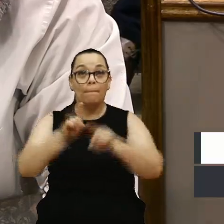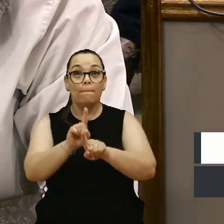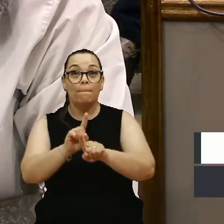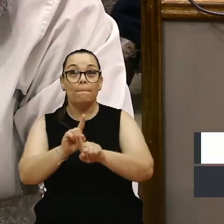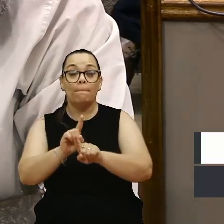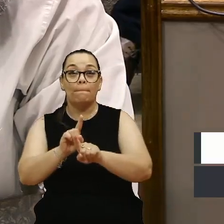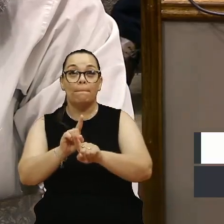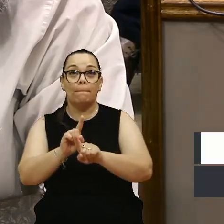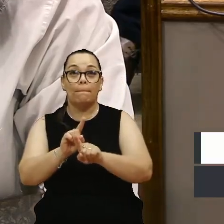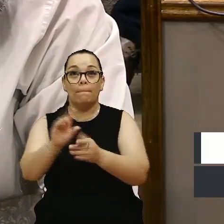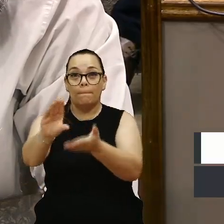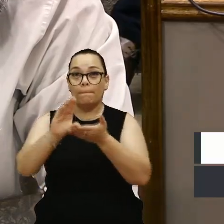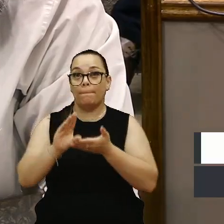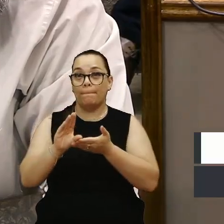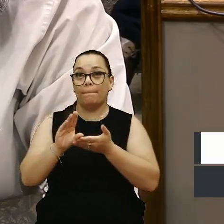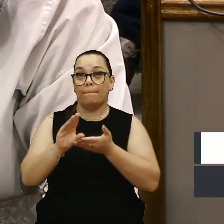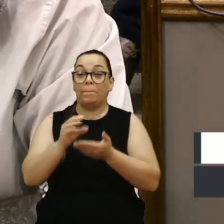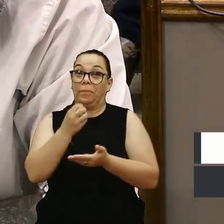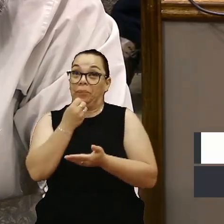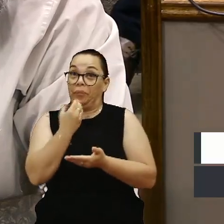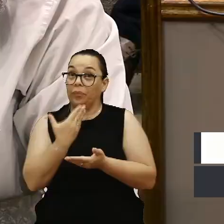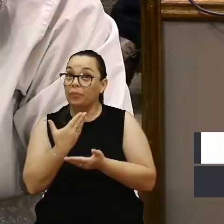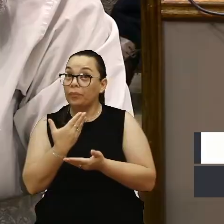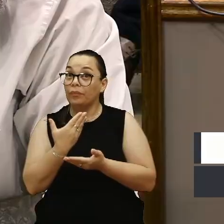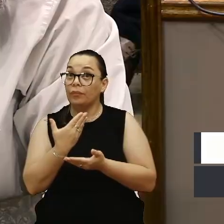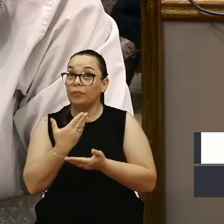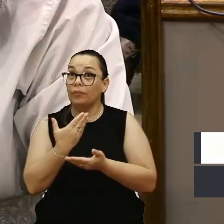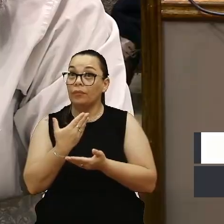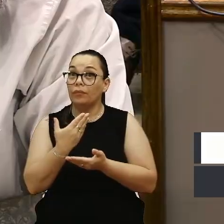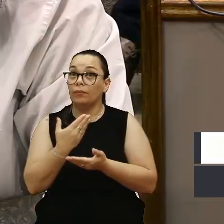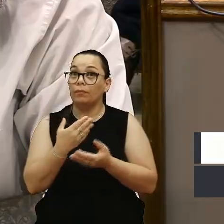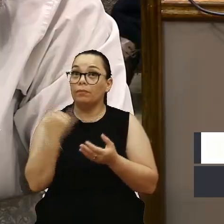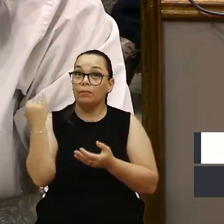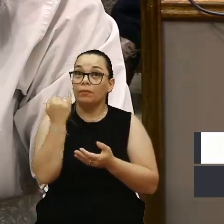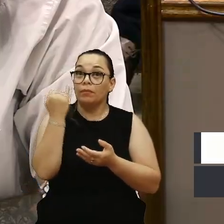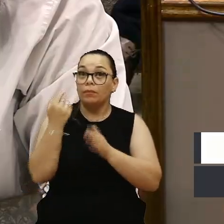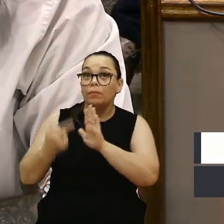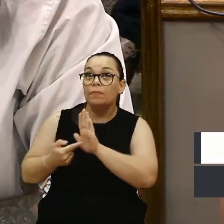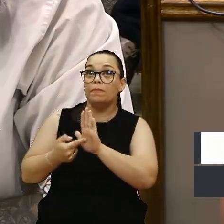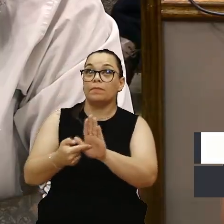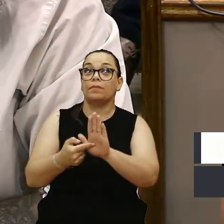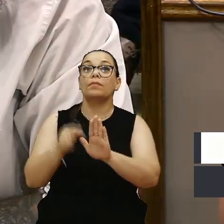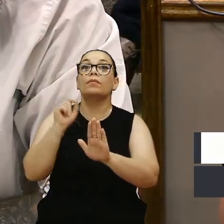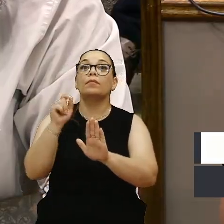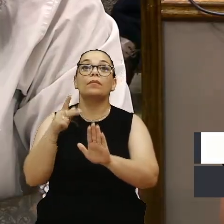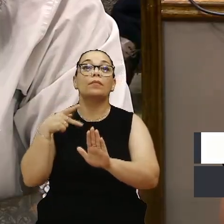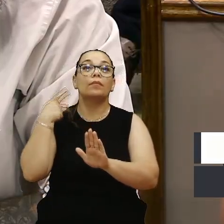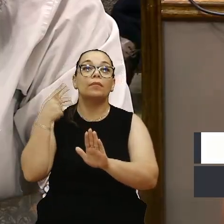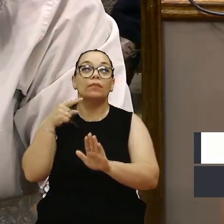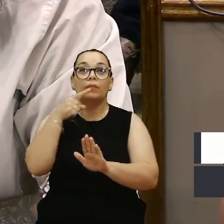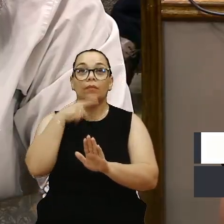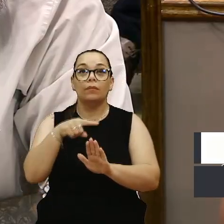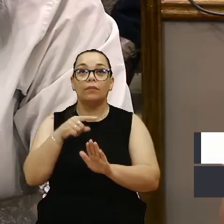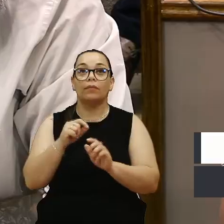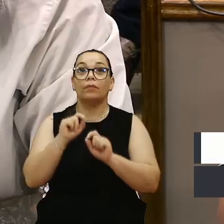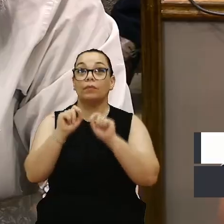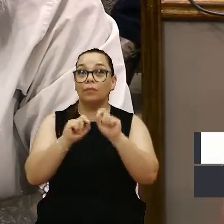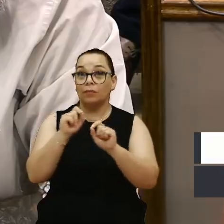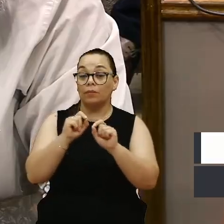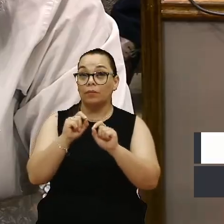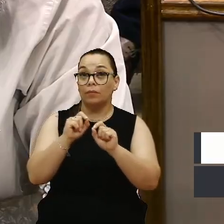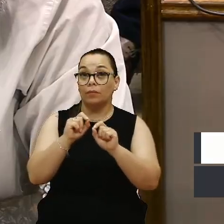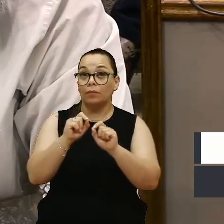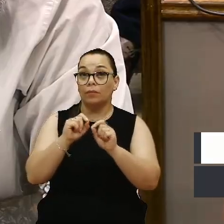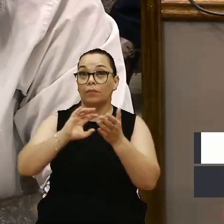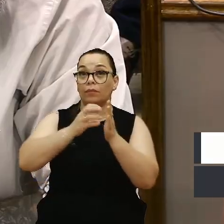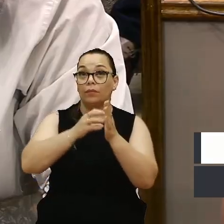repasse. Então, é bom deixar frisado, vereador Garbim, que a bancada